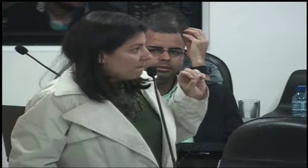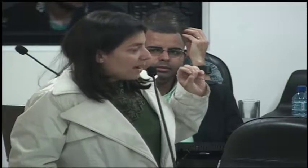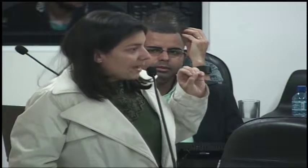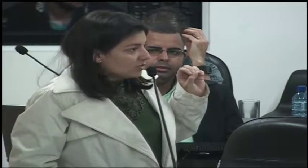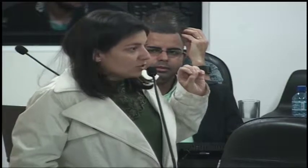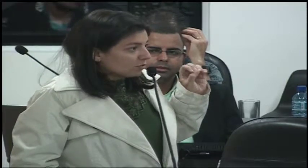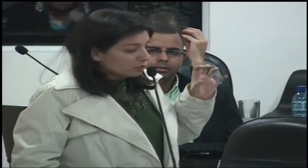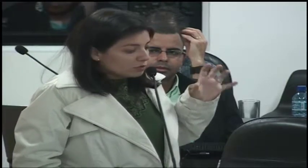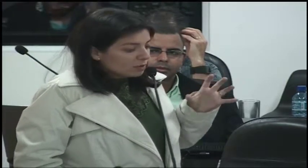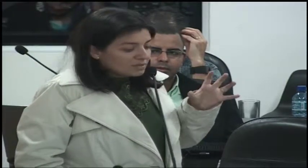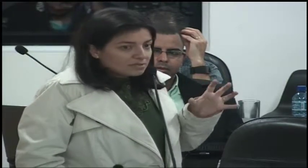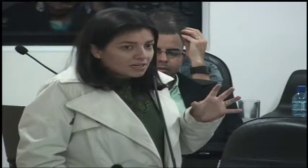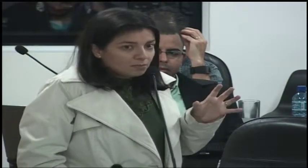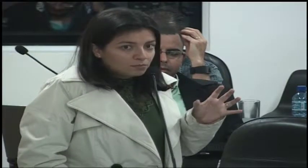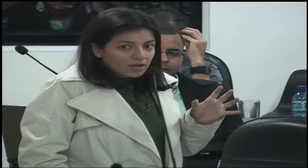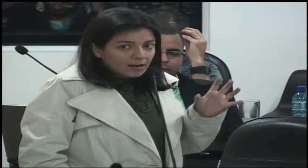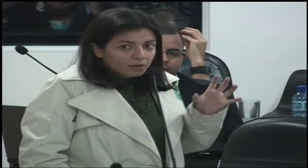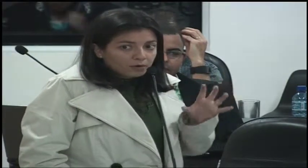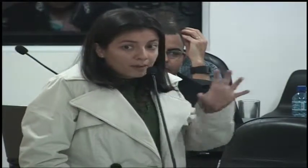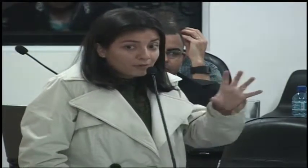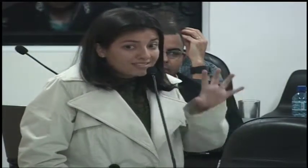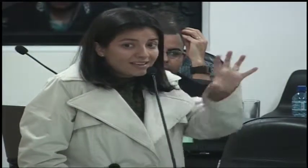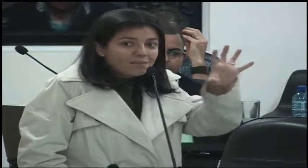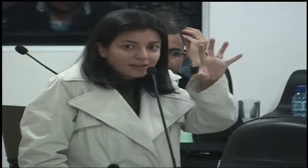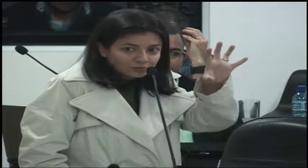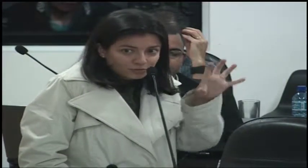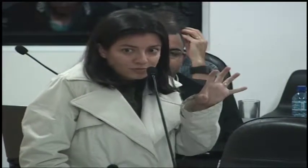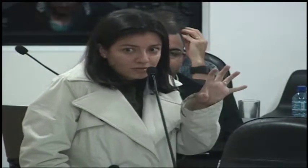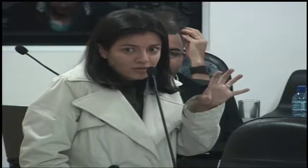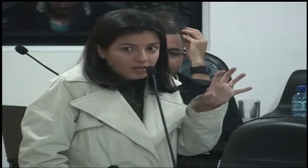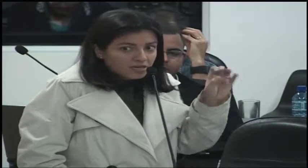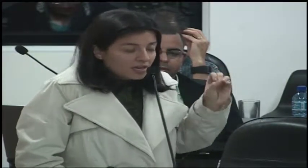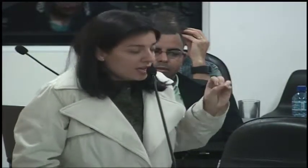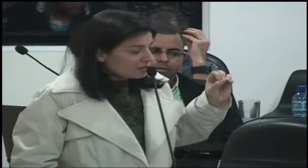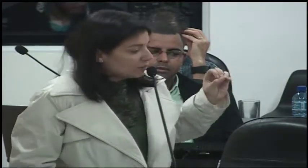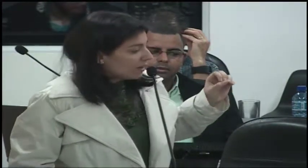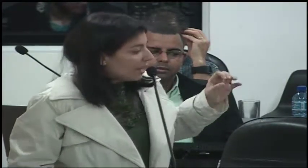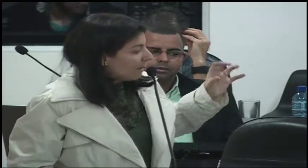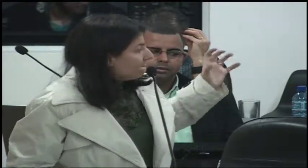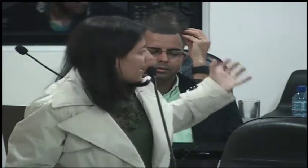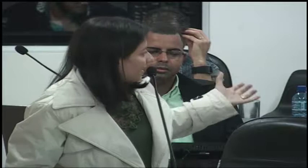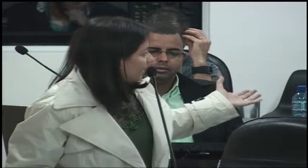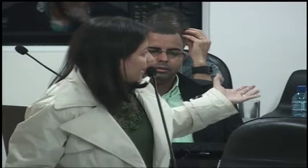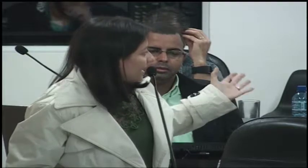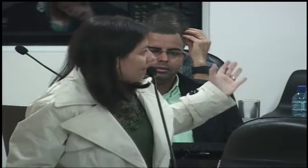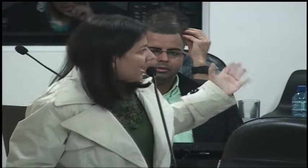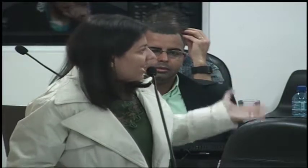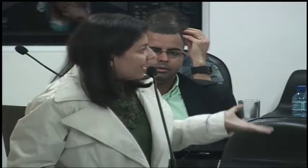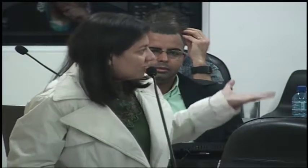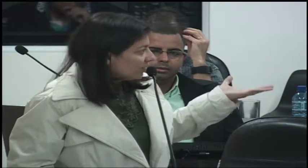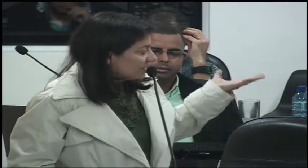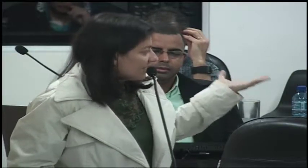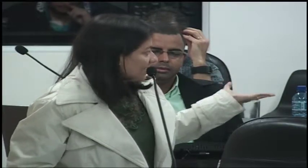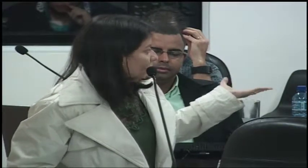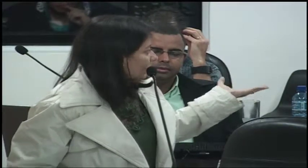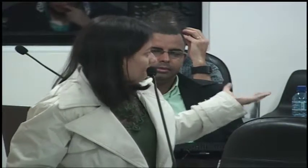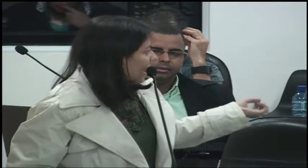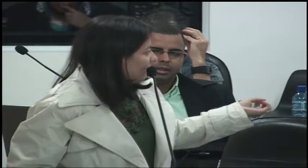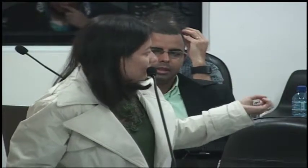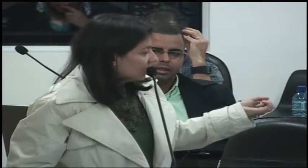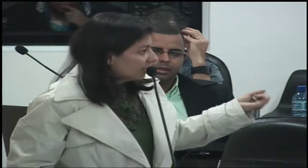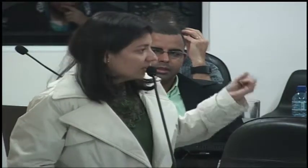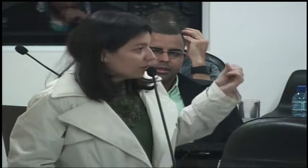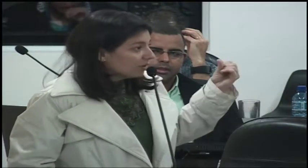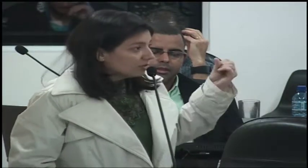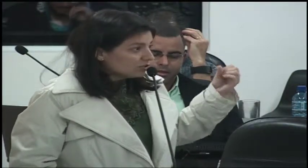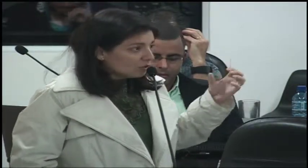da minha parte quando nós começamos a colocar por segmentos. Isso é uma perda e é uma relativização do